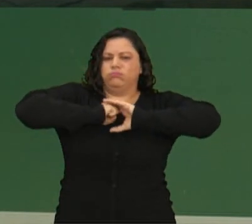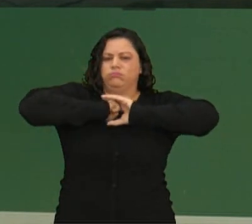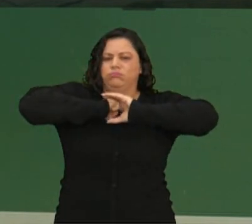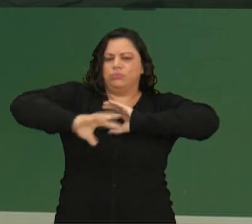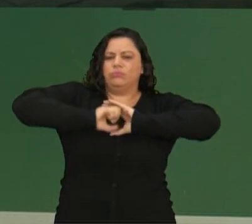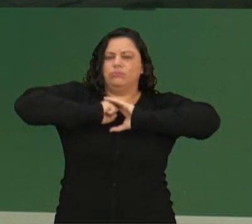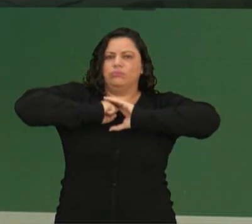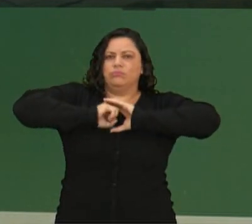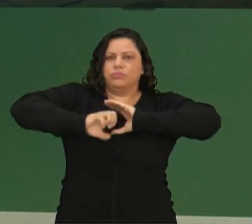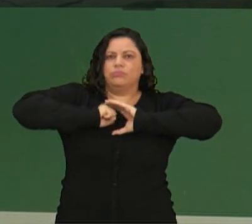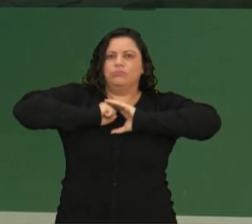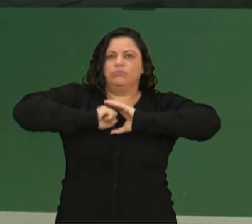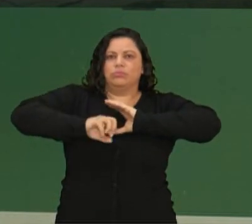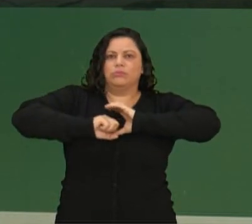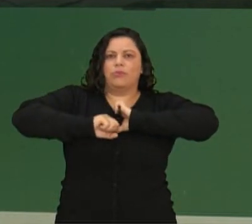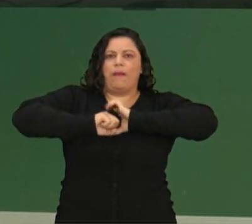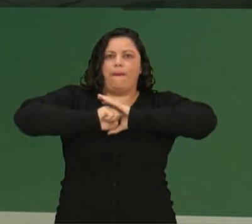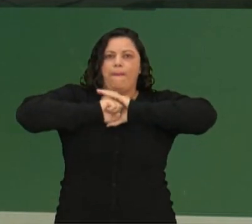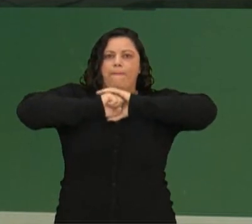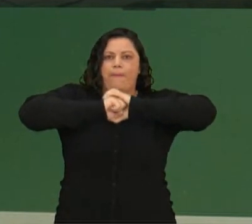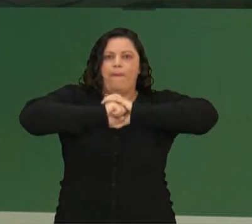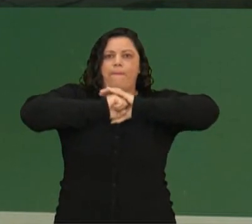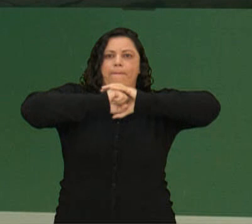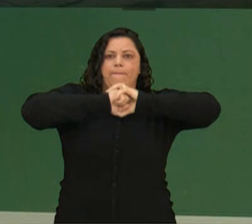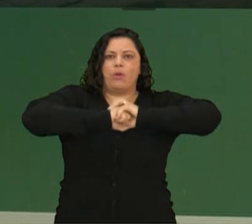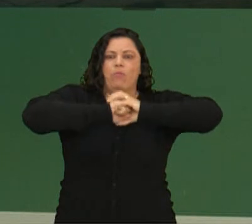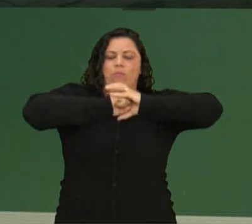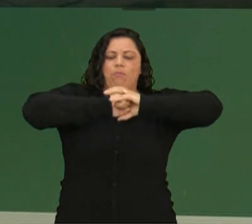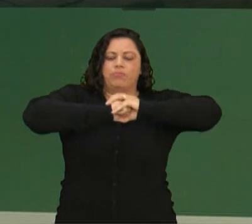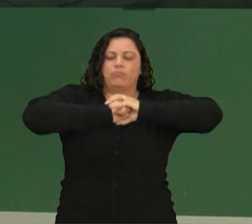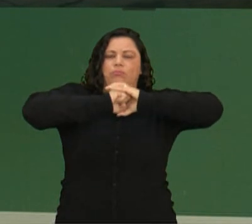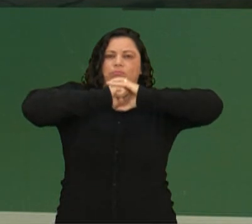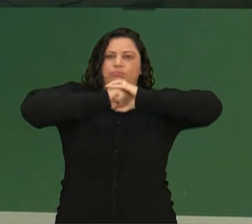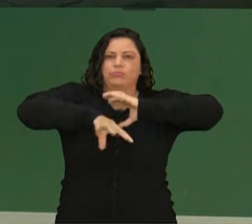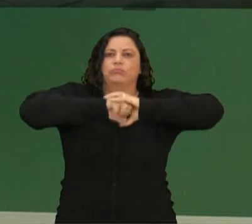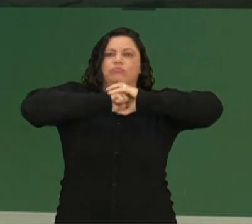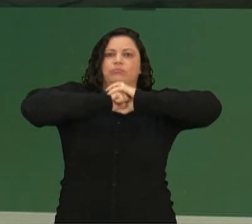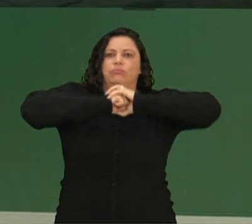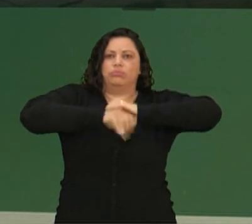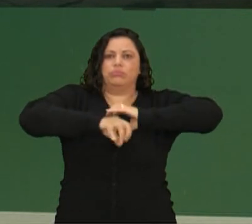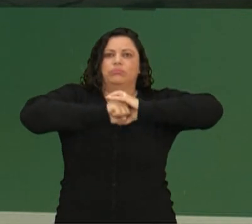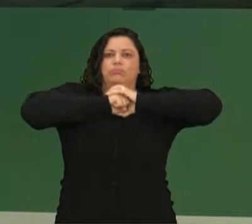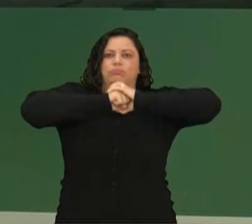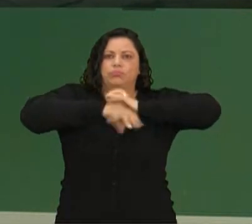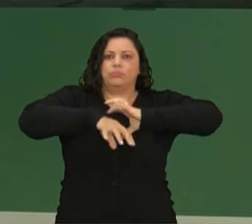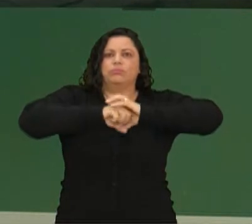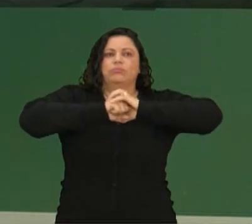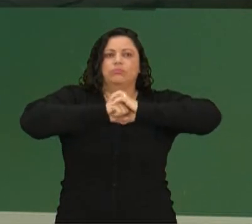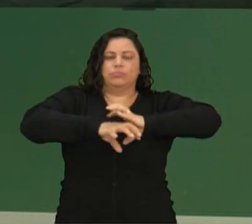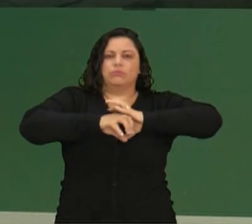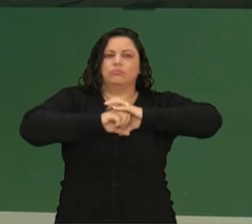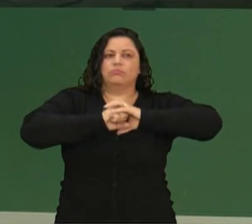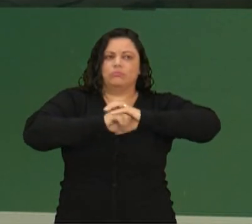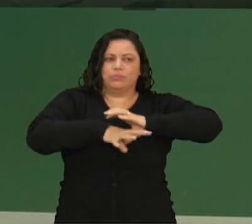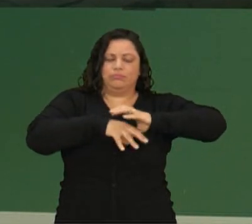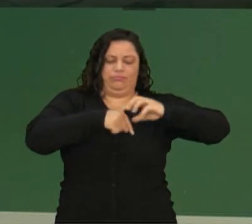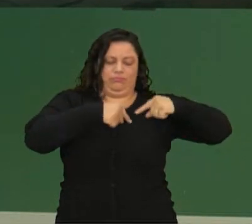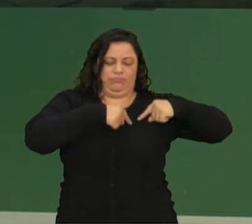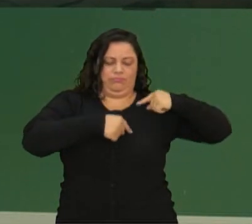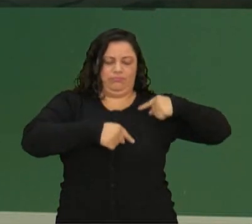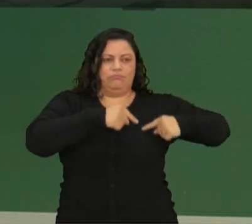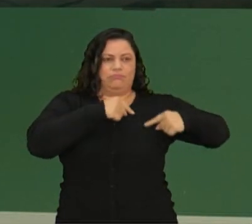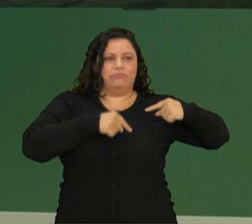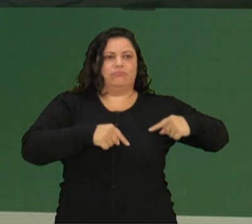artérias, tá? No caso do ventrículo direito, essa artéria aqui é chamada tronco pulmonar. E no caso aqui, do lado